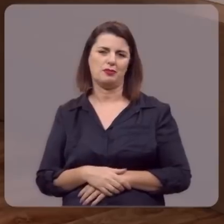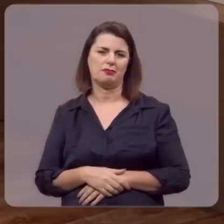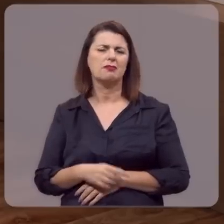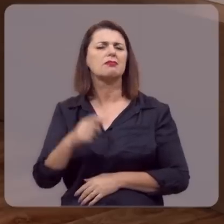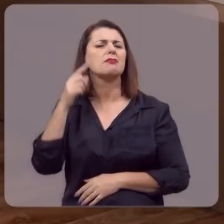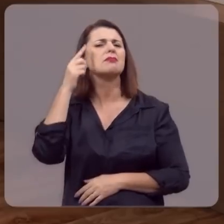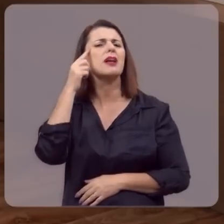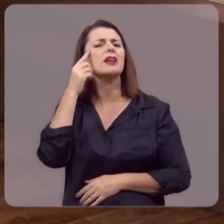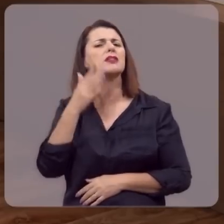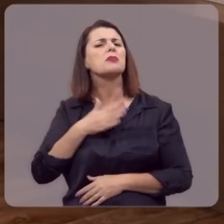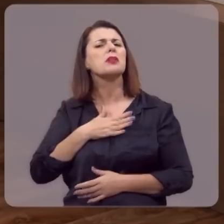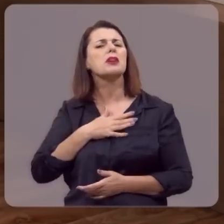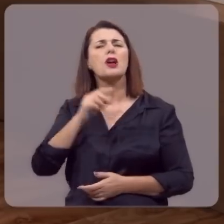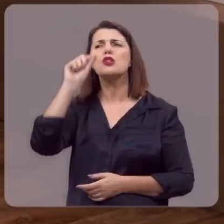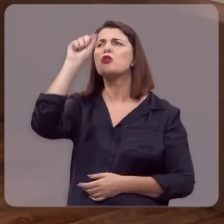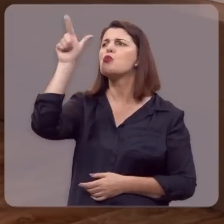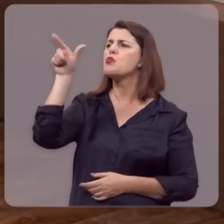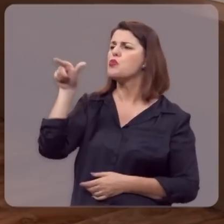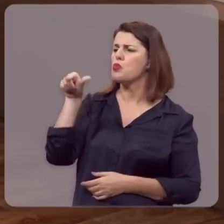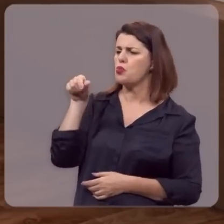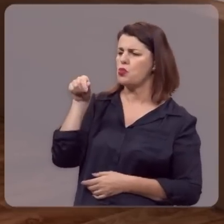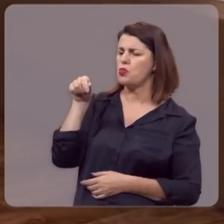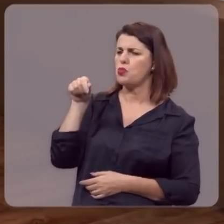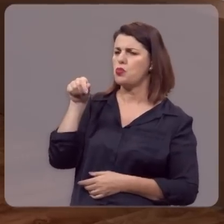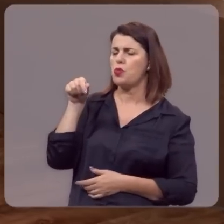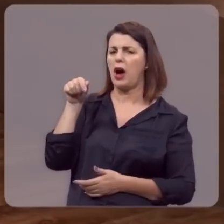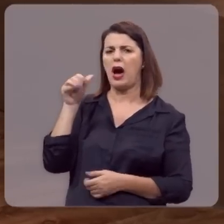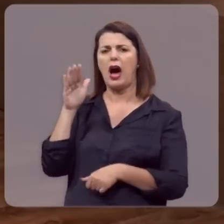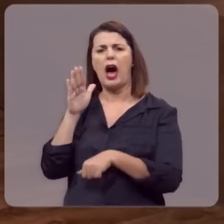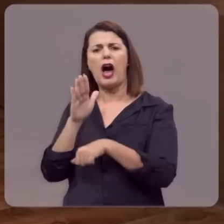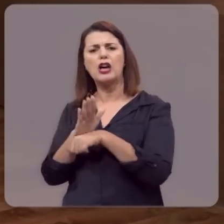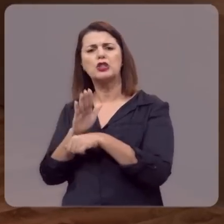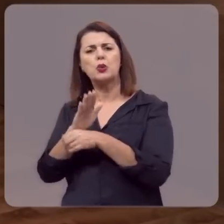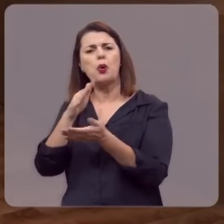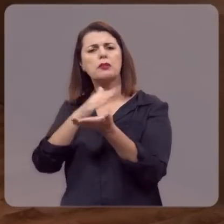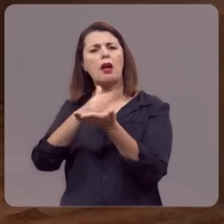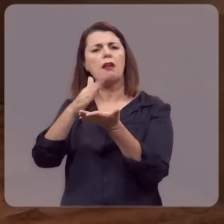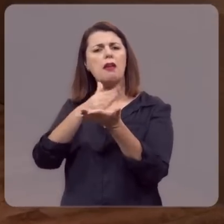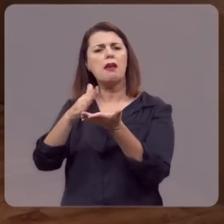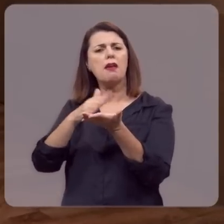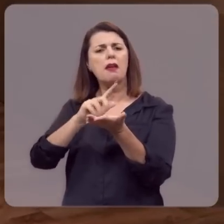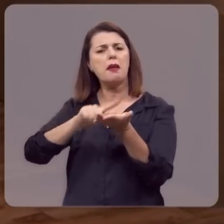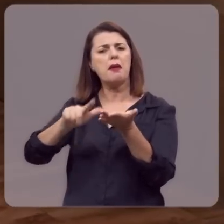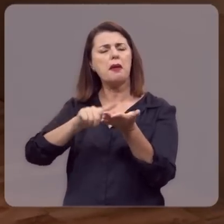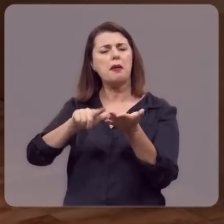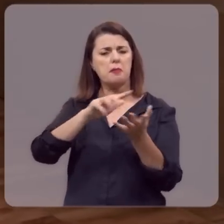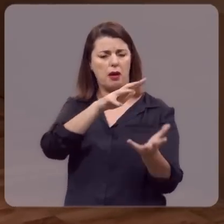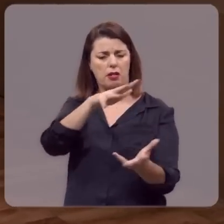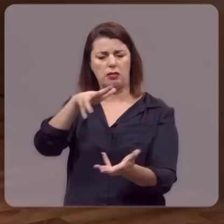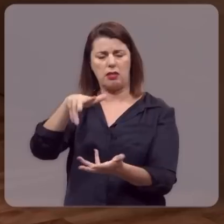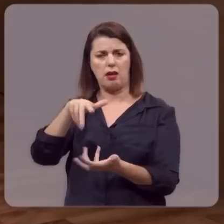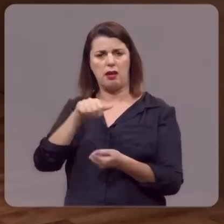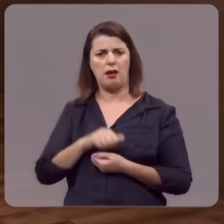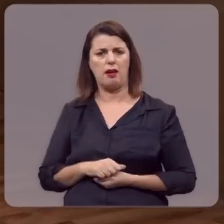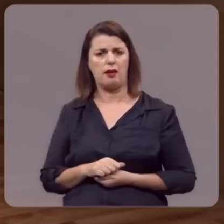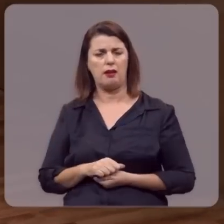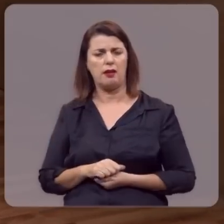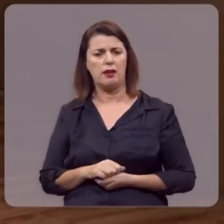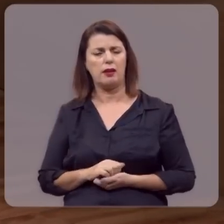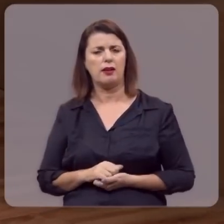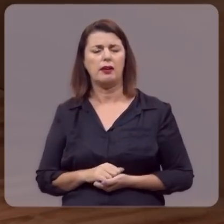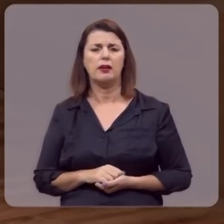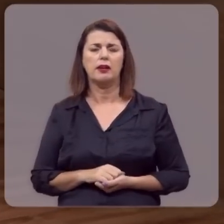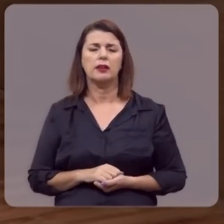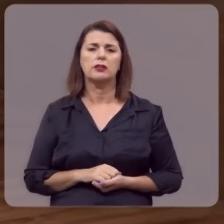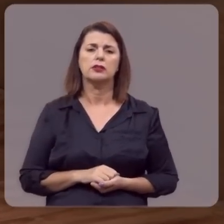Pense comigo na Lua, a faxineira do planeta Terra. Você sabe que o nosso satélite é a faxineira do